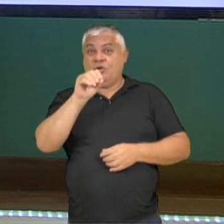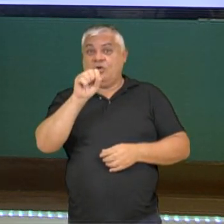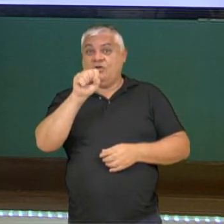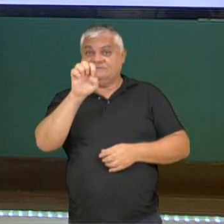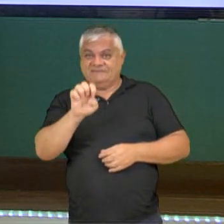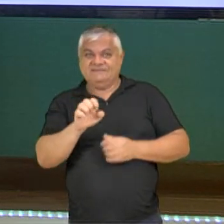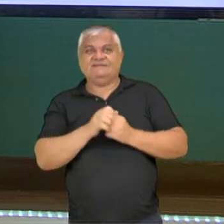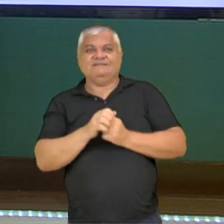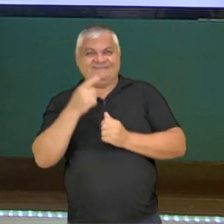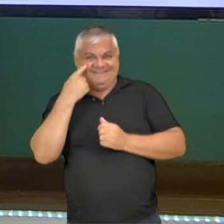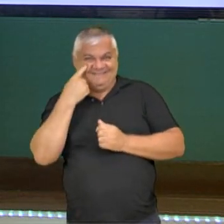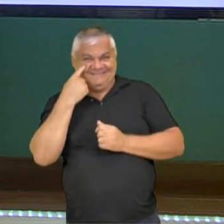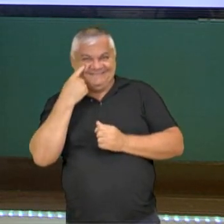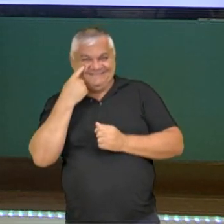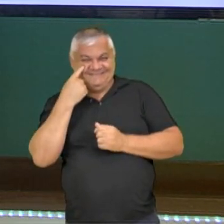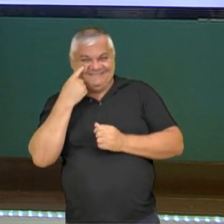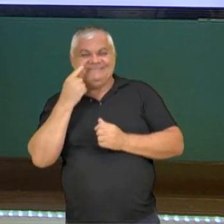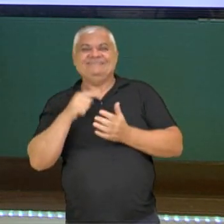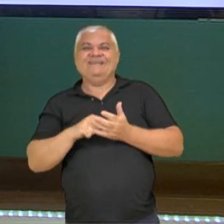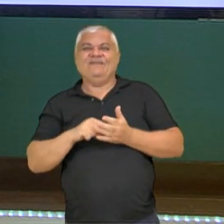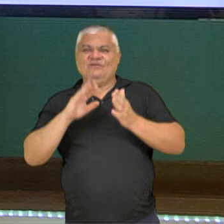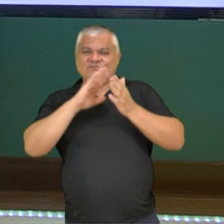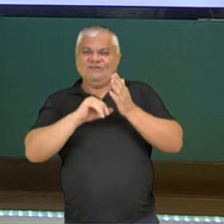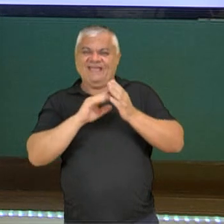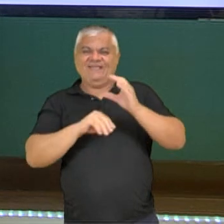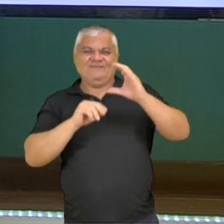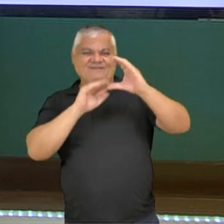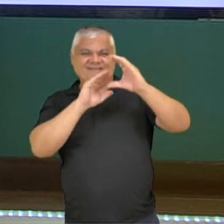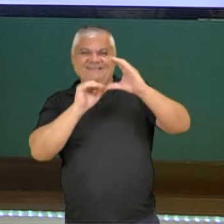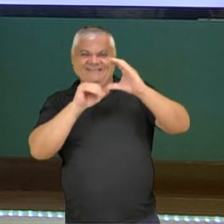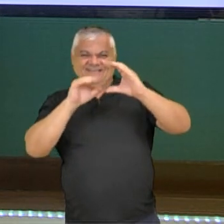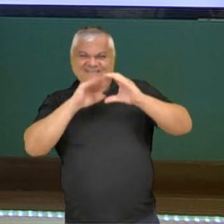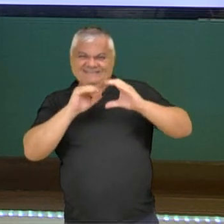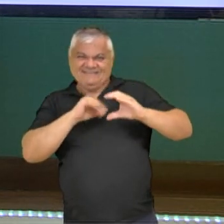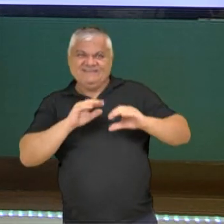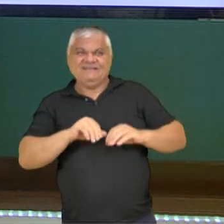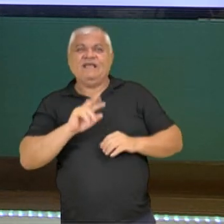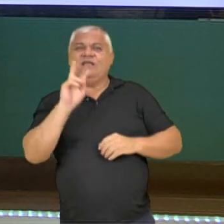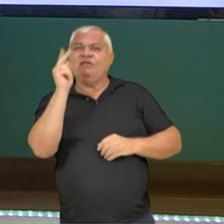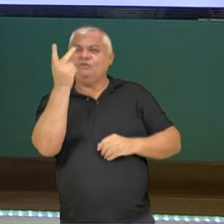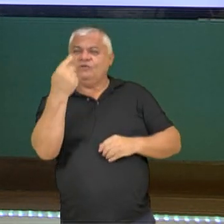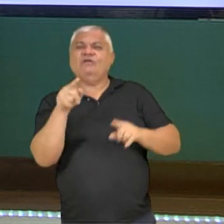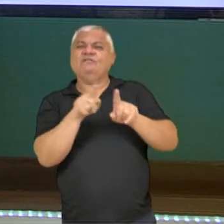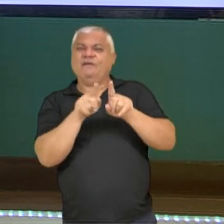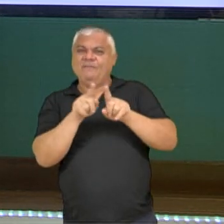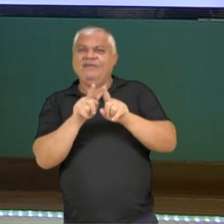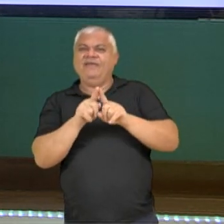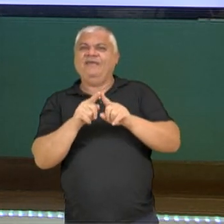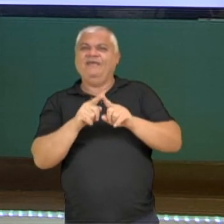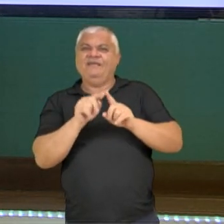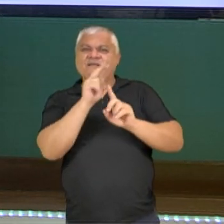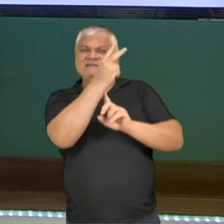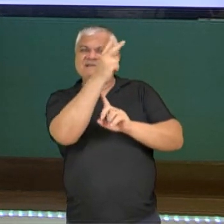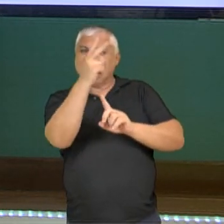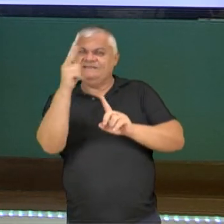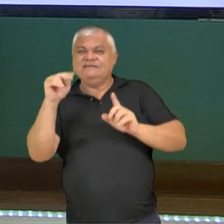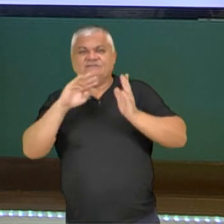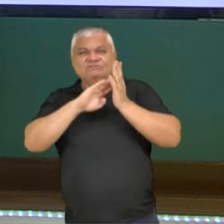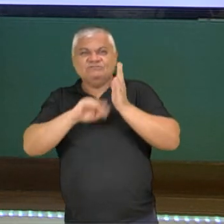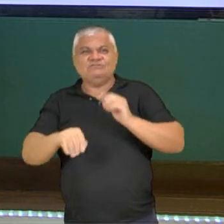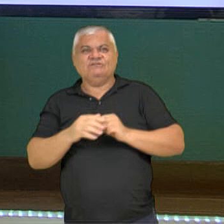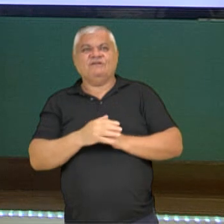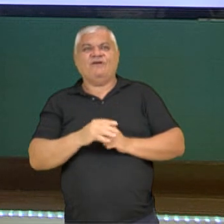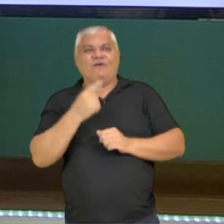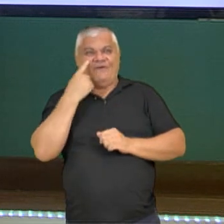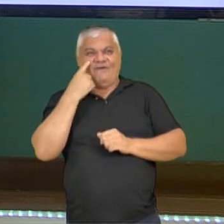foi retirado os carbonos e os hidrogênios que estão ligados nele. Voltamos